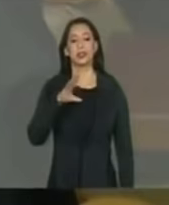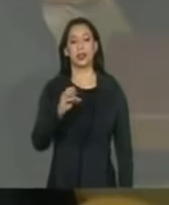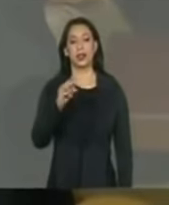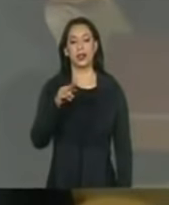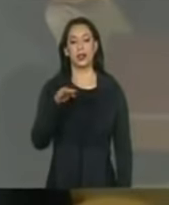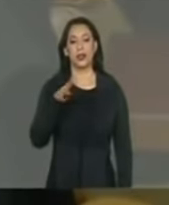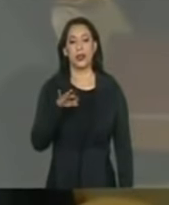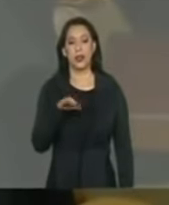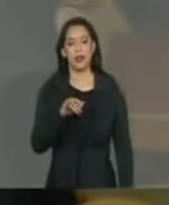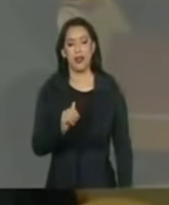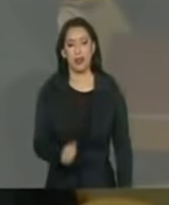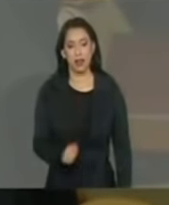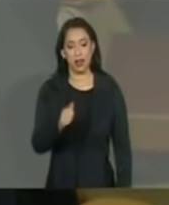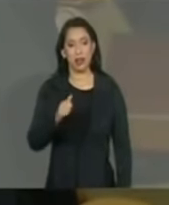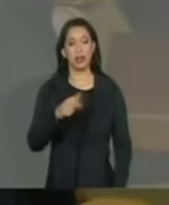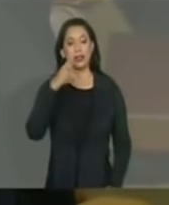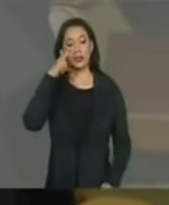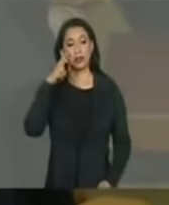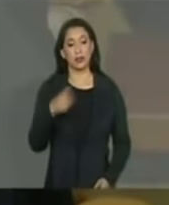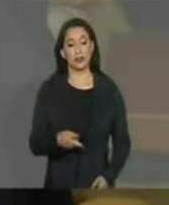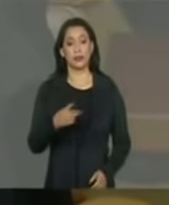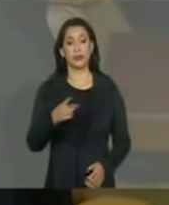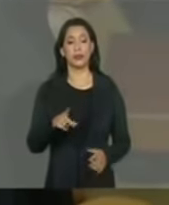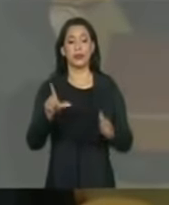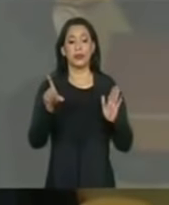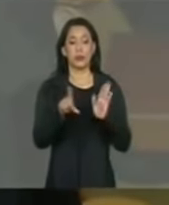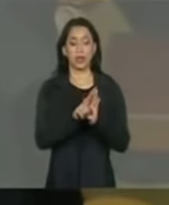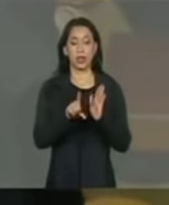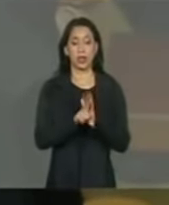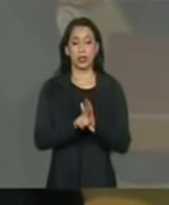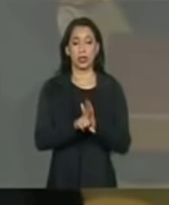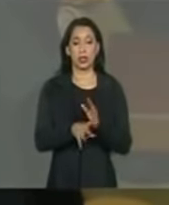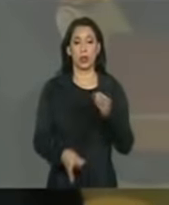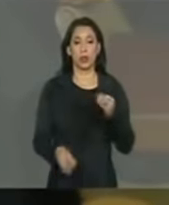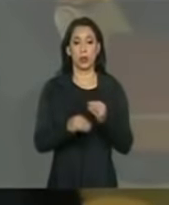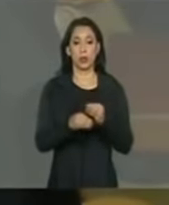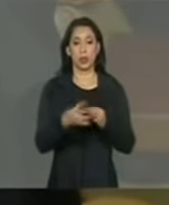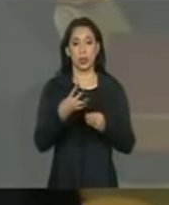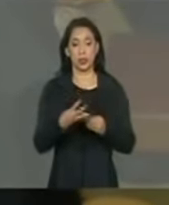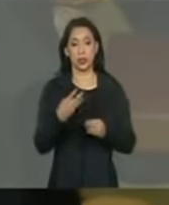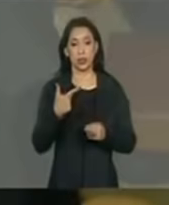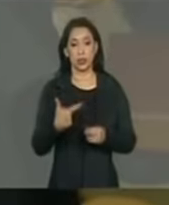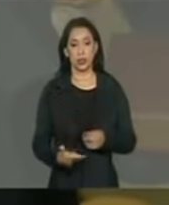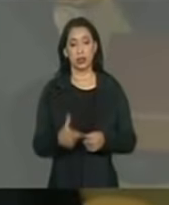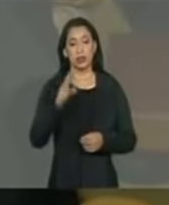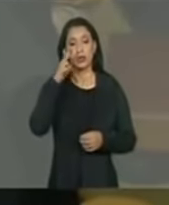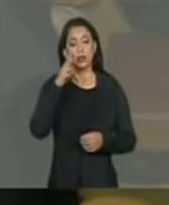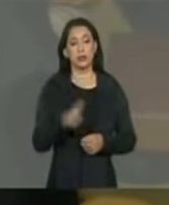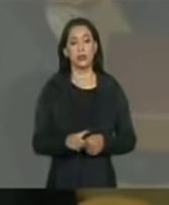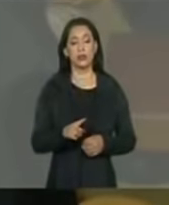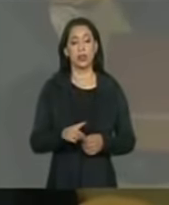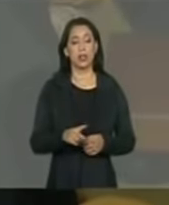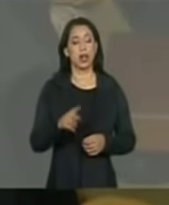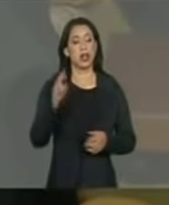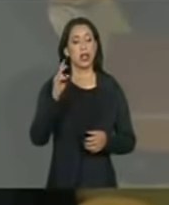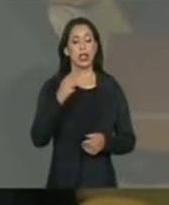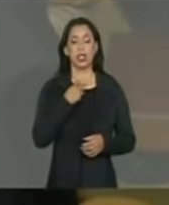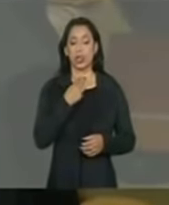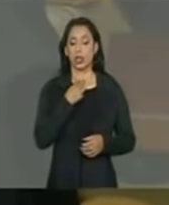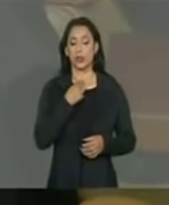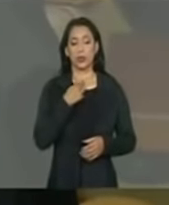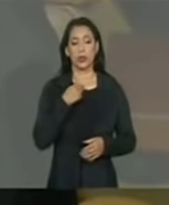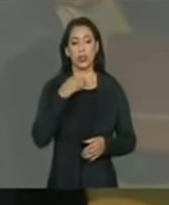presente essa alteração introduzida pela lei completar 42 que condicionava o reconhecimento da inelegibilidade de qual